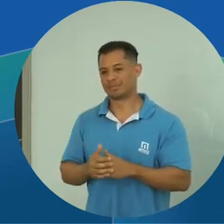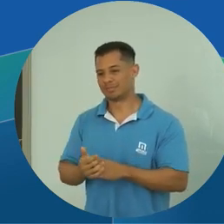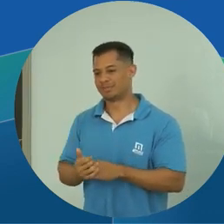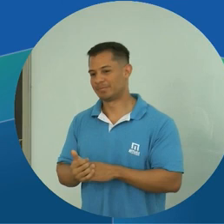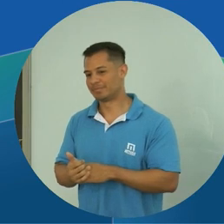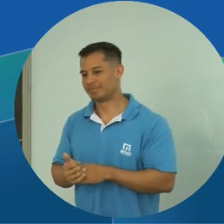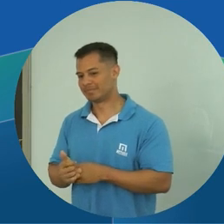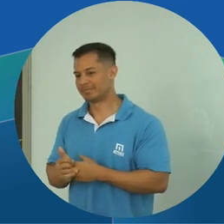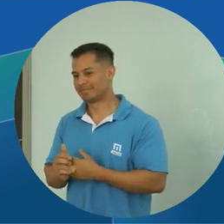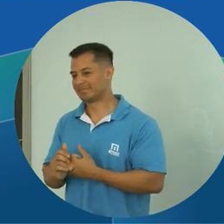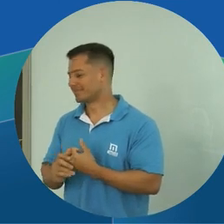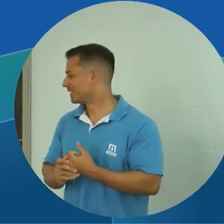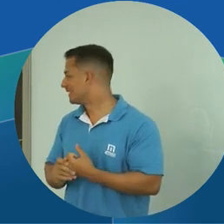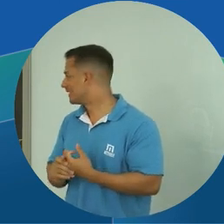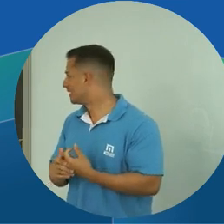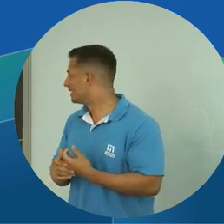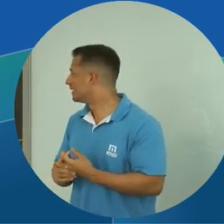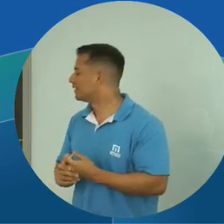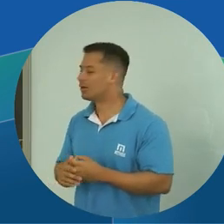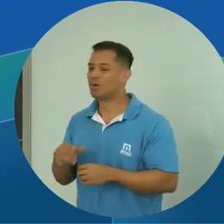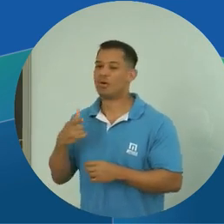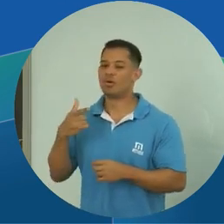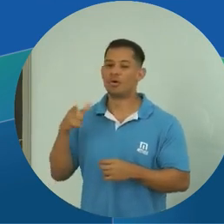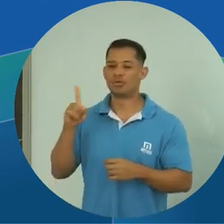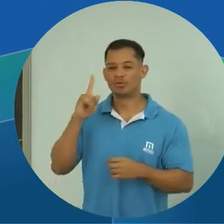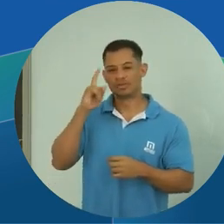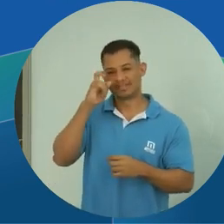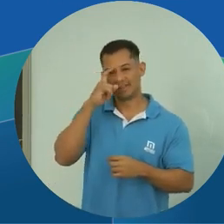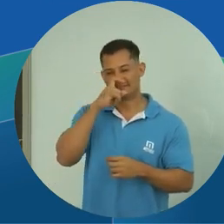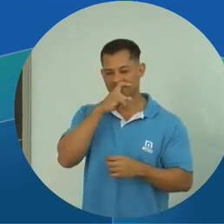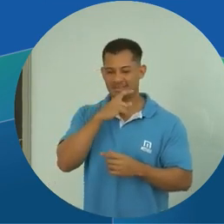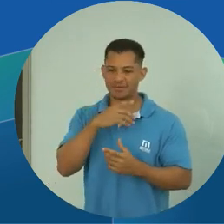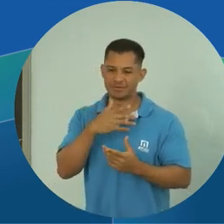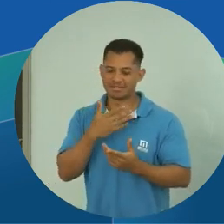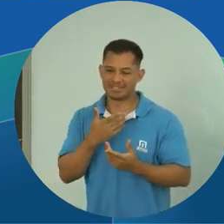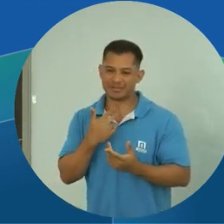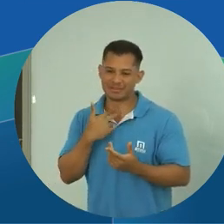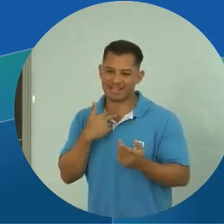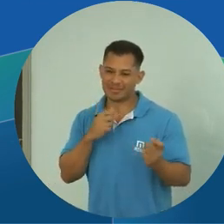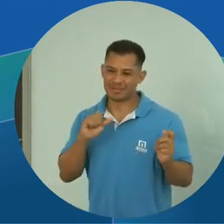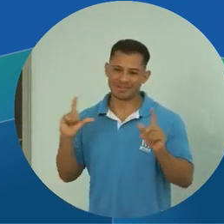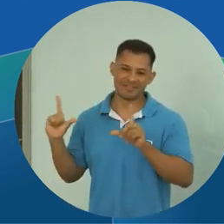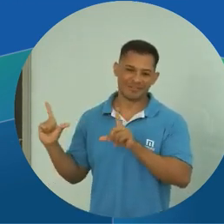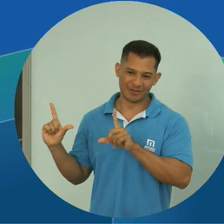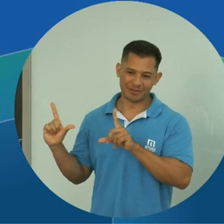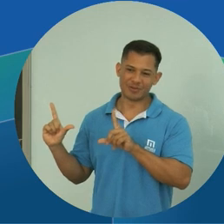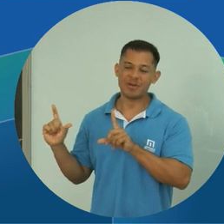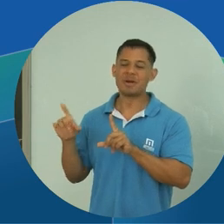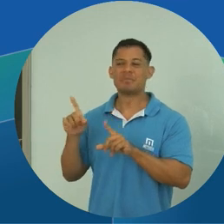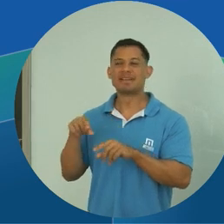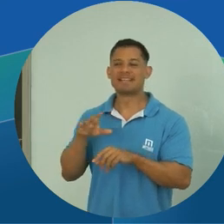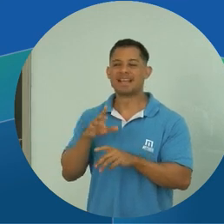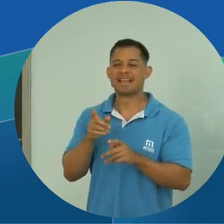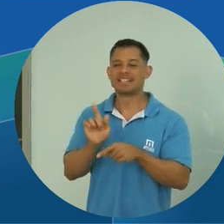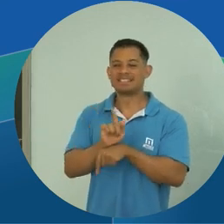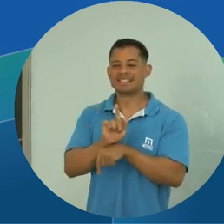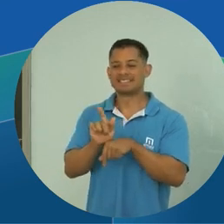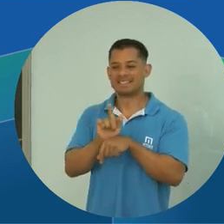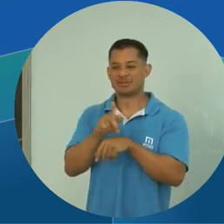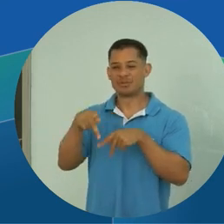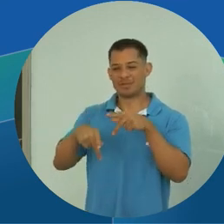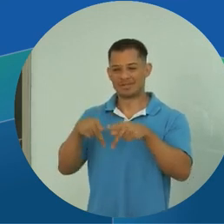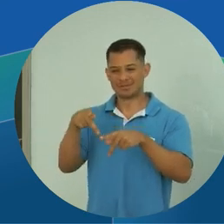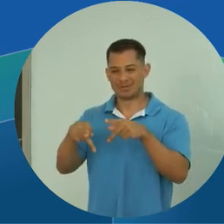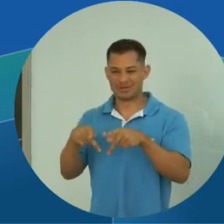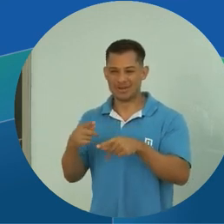Um outro desafio que a gente não tem como botar foto, mas acho que é o maior, né, que é gestão de pessoas, né? A gente, uma obra